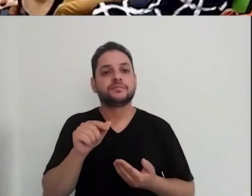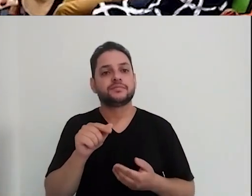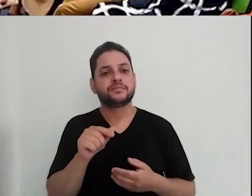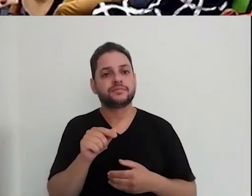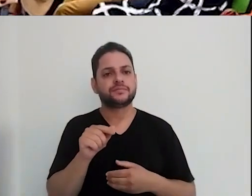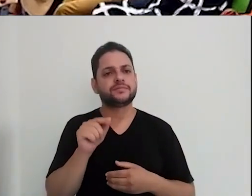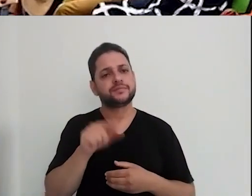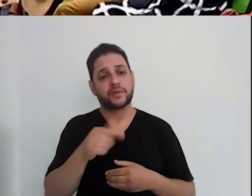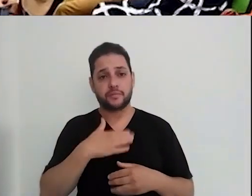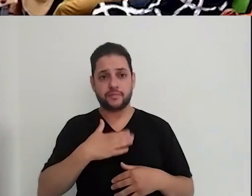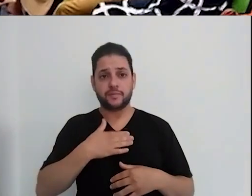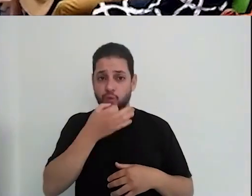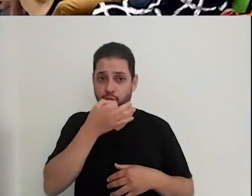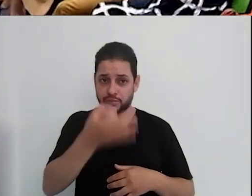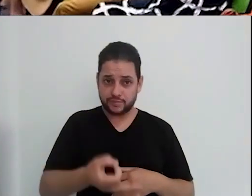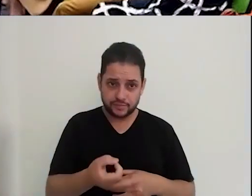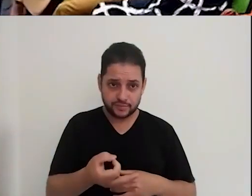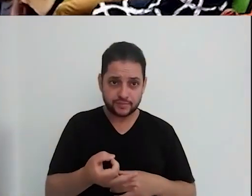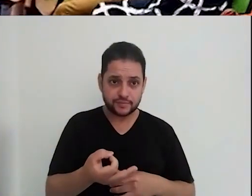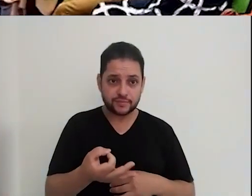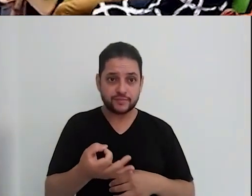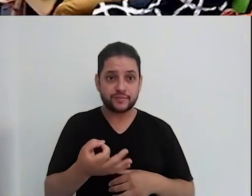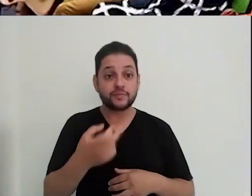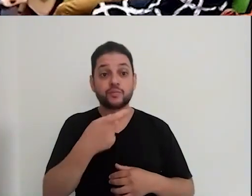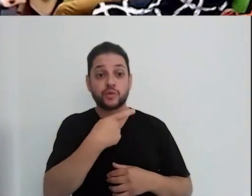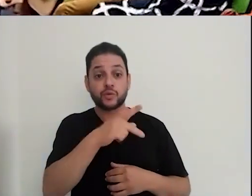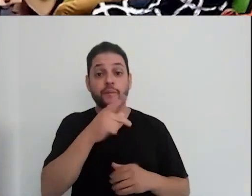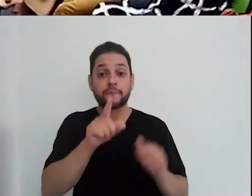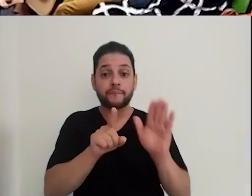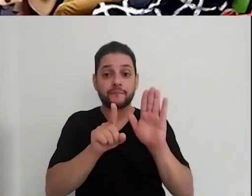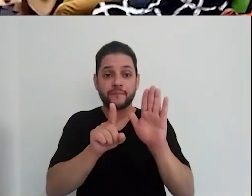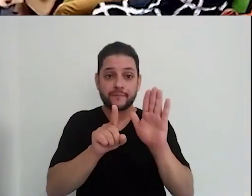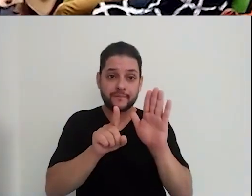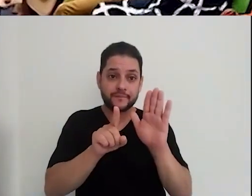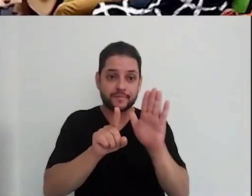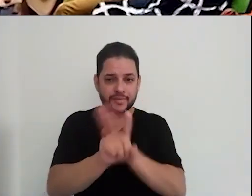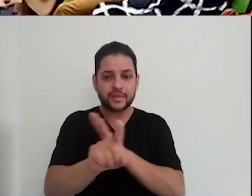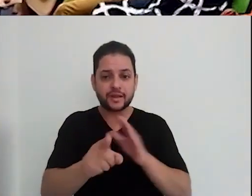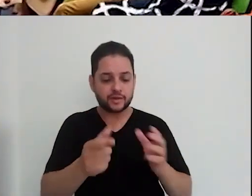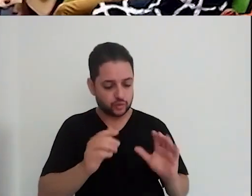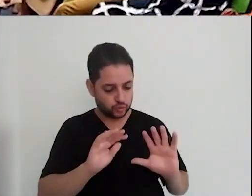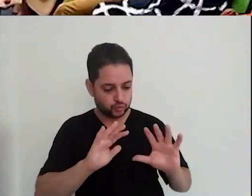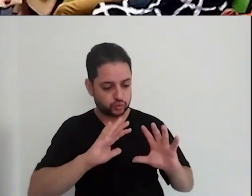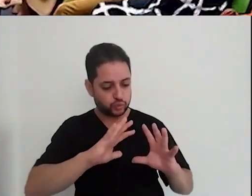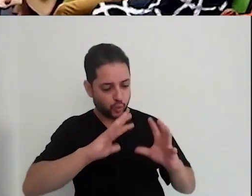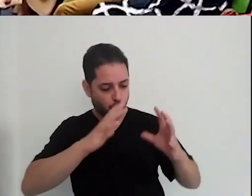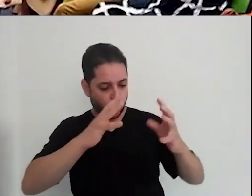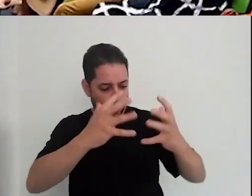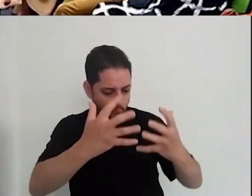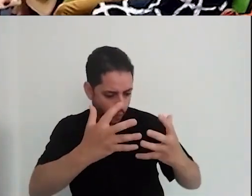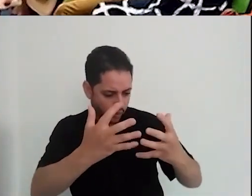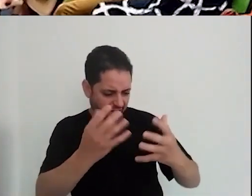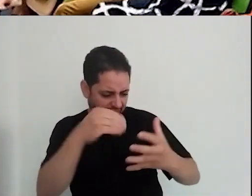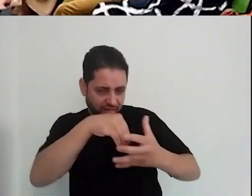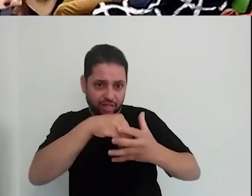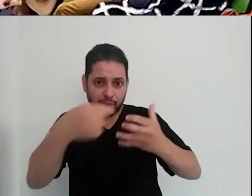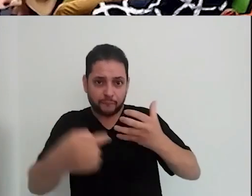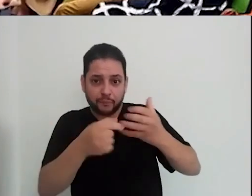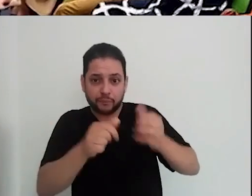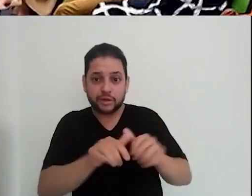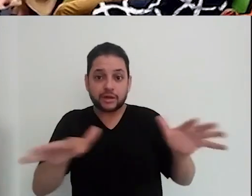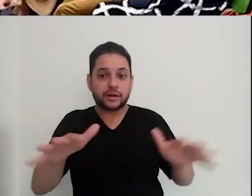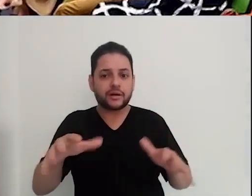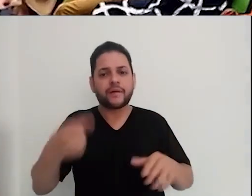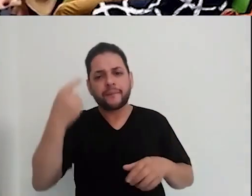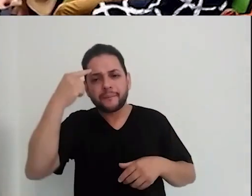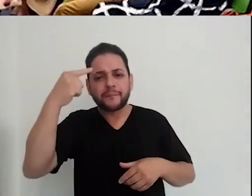minha opinião, a respeito dessa tua pergunta aí de como furar a bolha, quando a gente pensa em podcast, a gente pensa hoje em